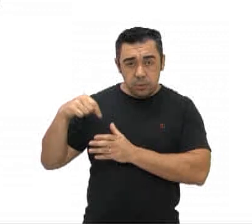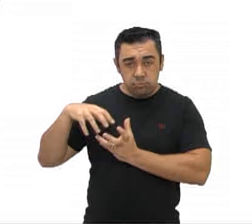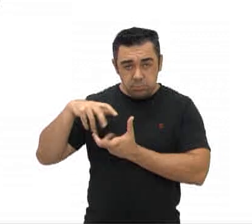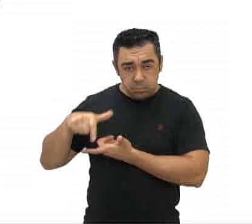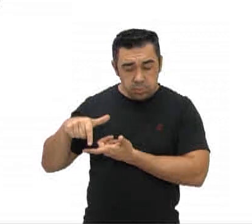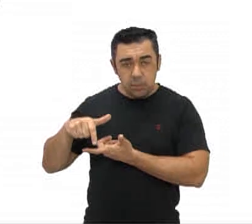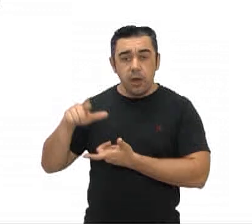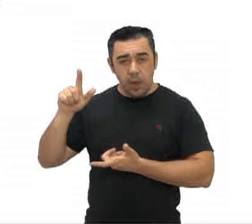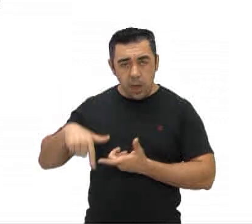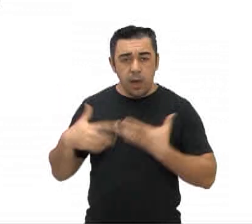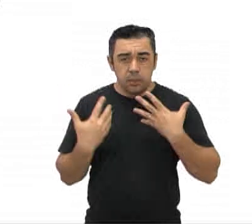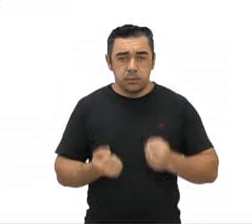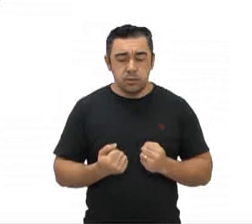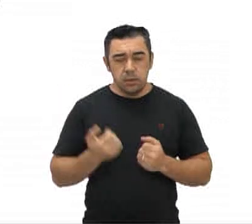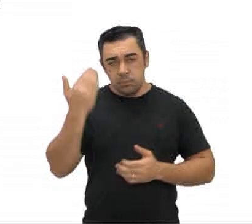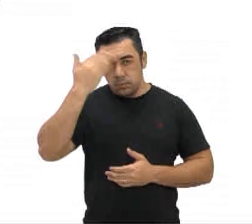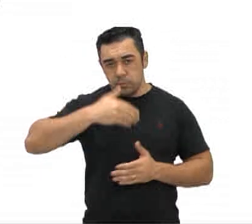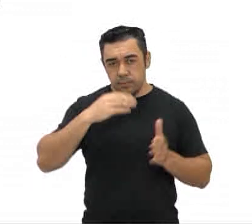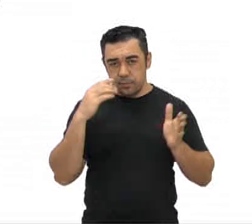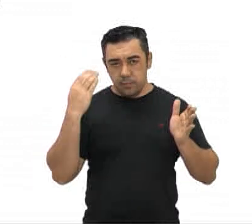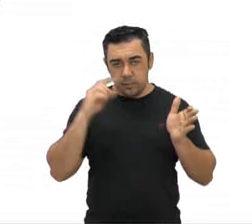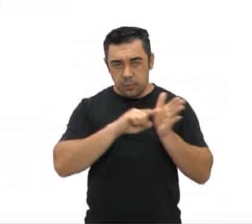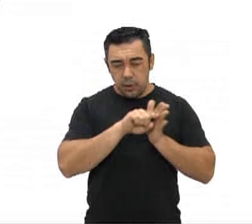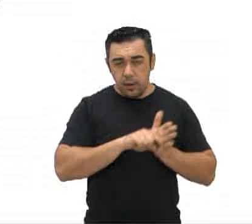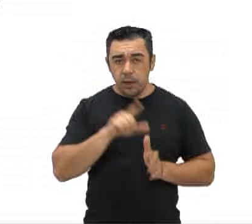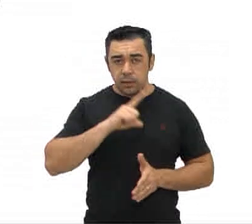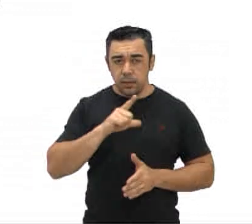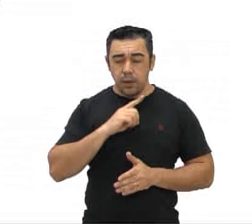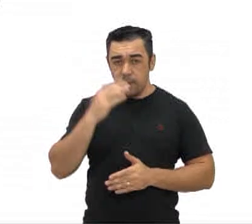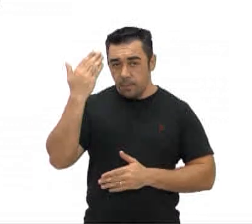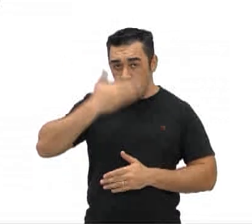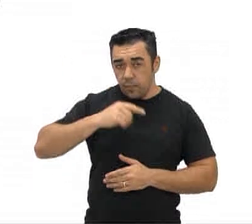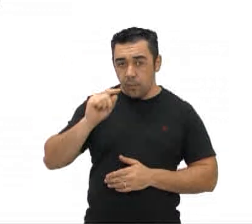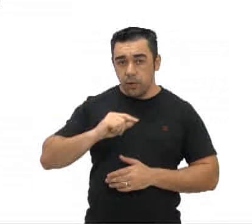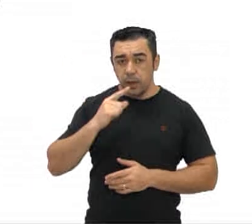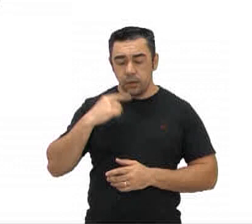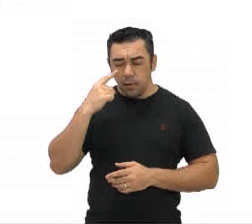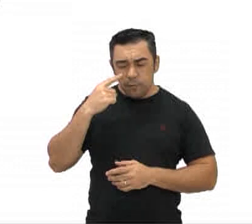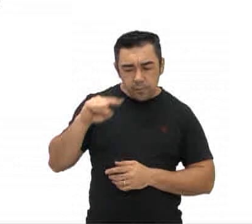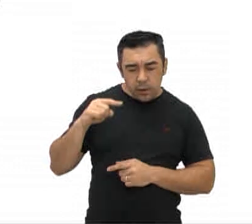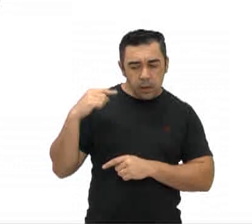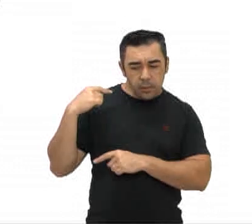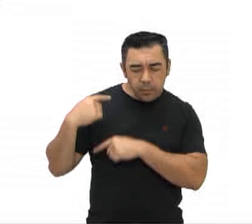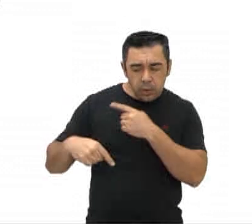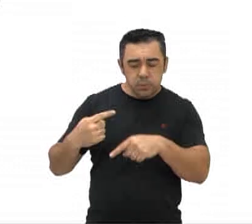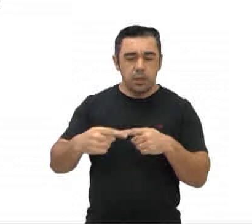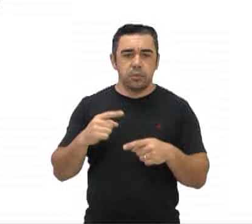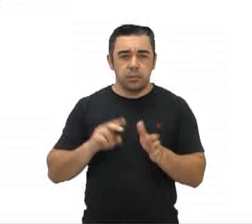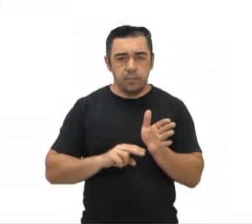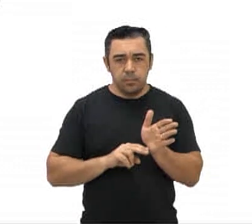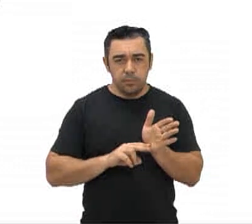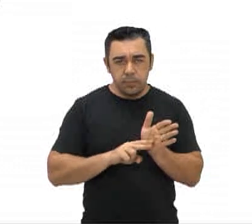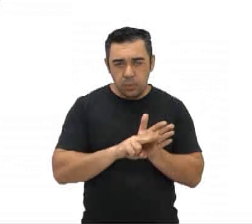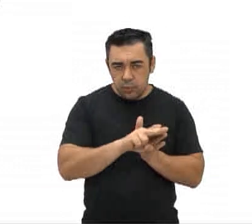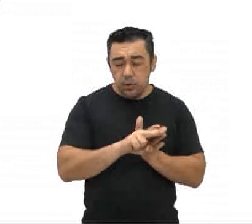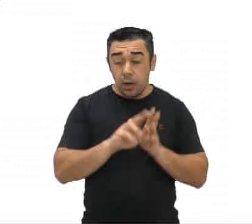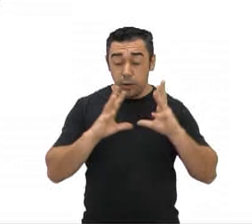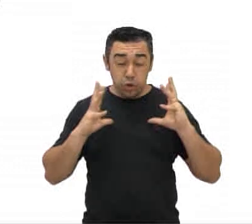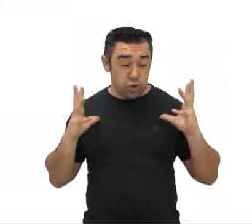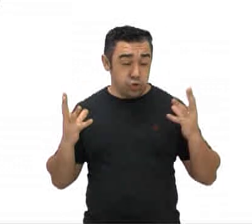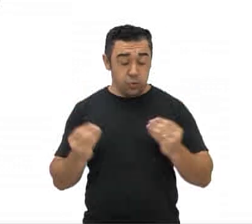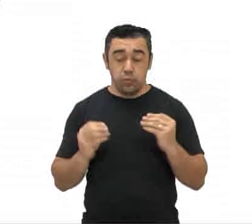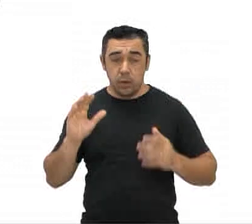comunidade científica. Uma evidência que apoia essa hipótese é a observação de processos biológicos comuns a todos os seres